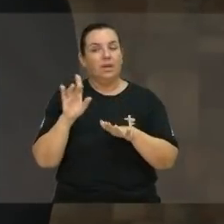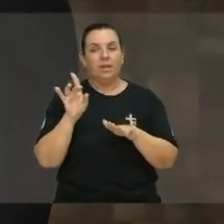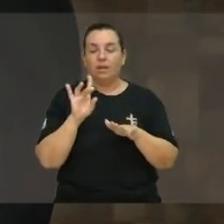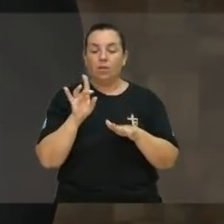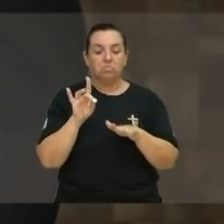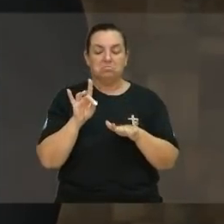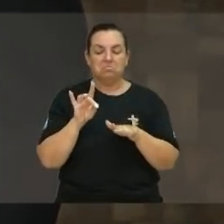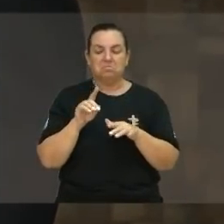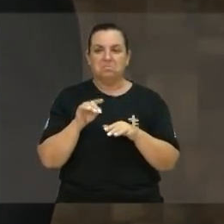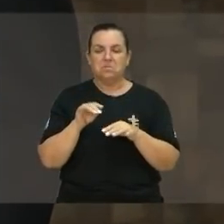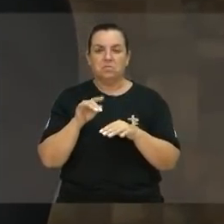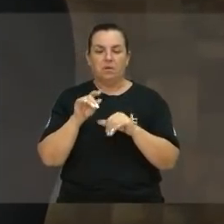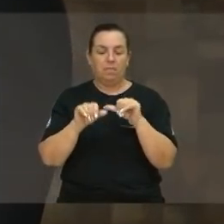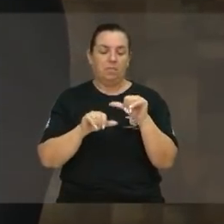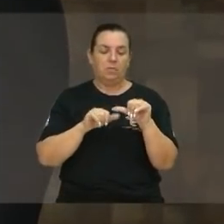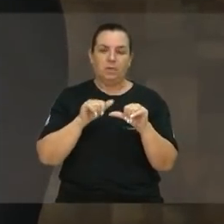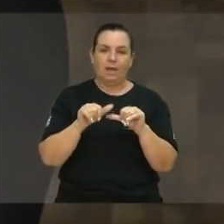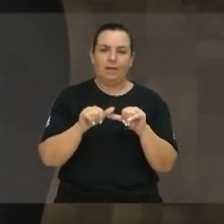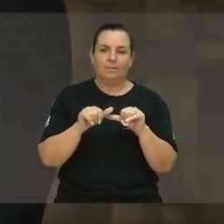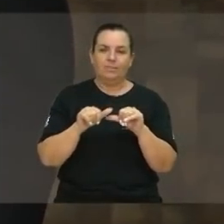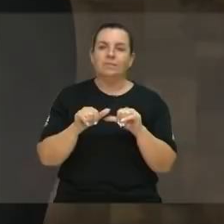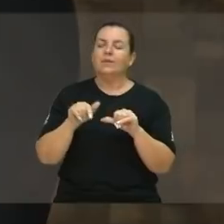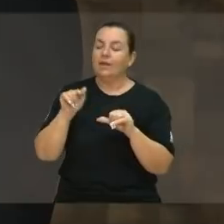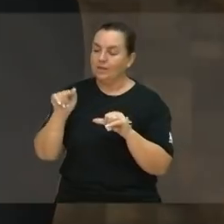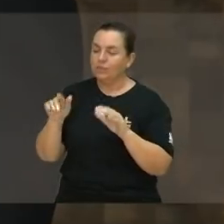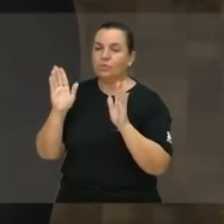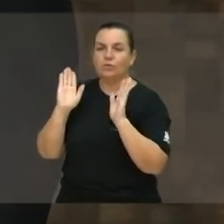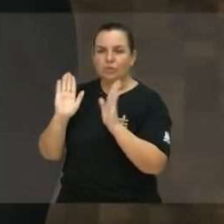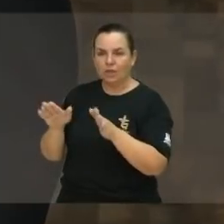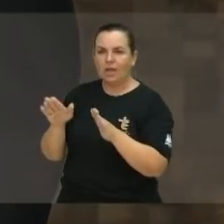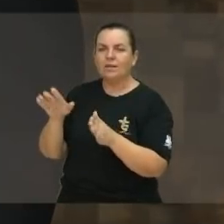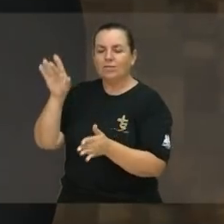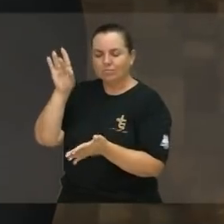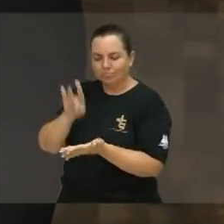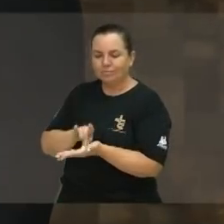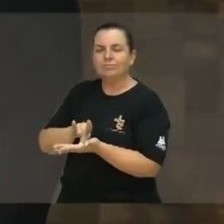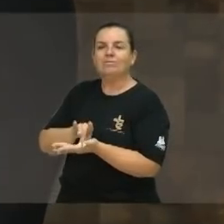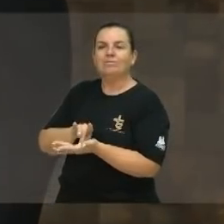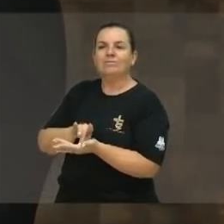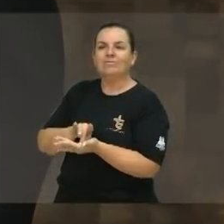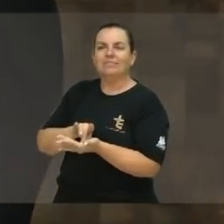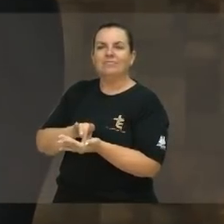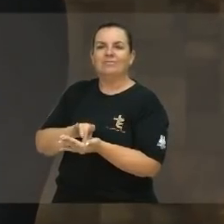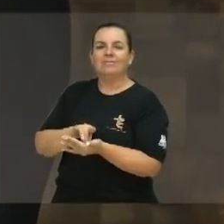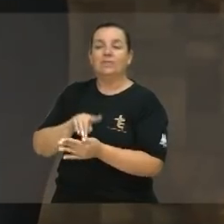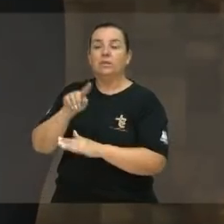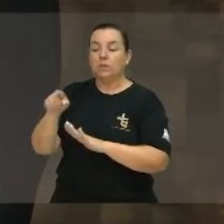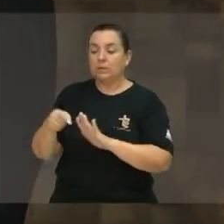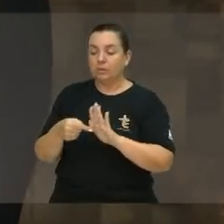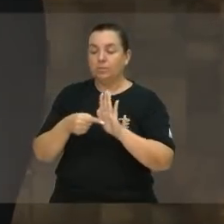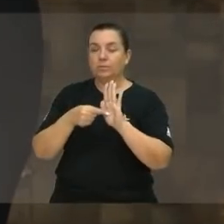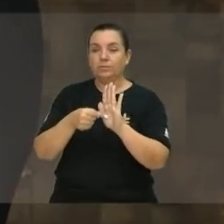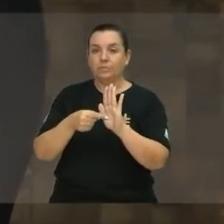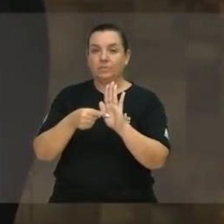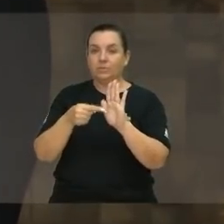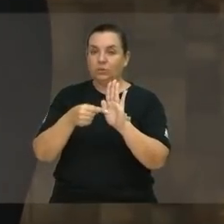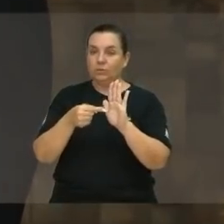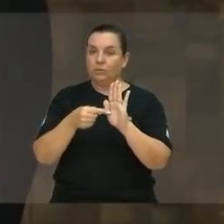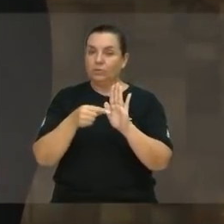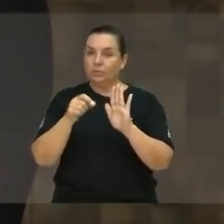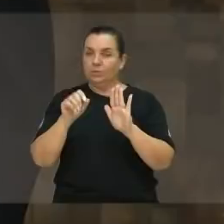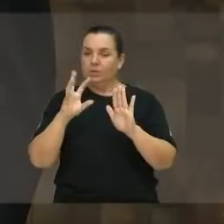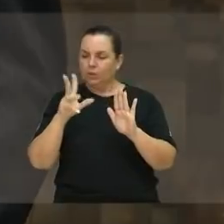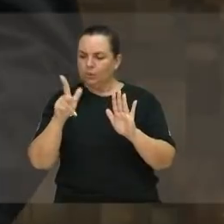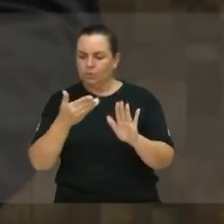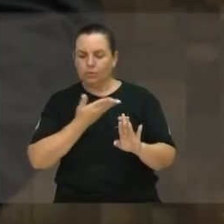se retificar ou mudar a grande o grande sinal de solidariedade para todo o